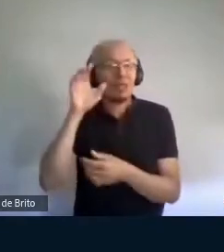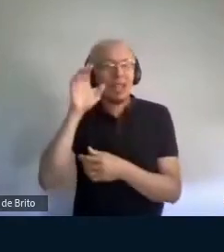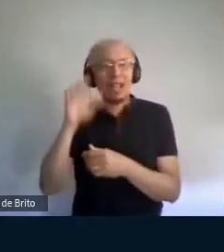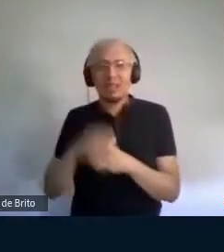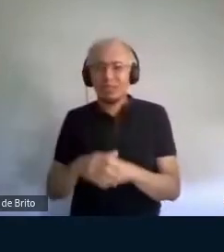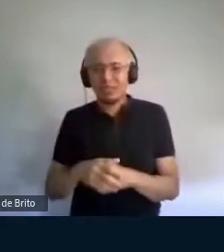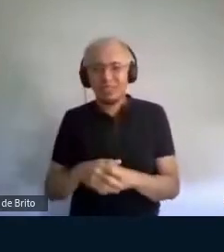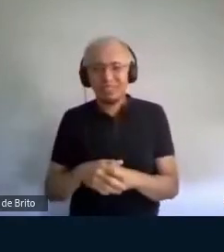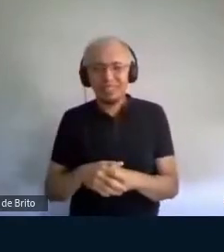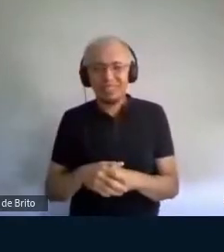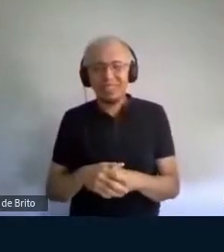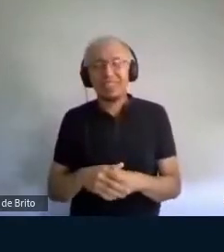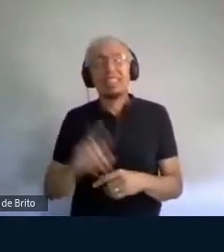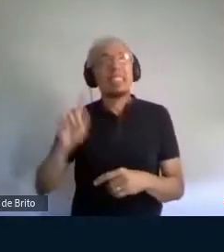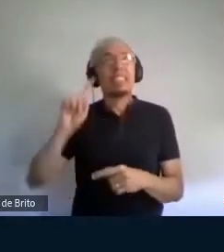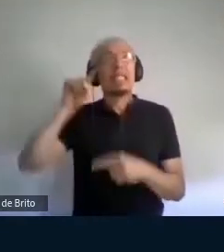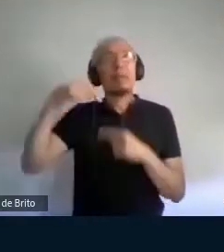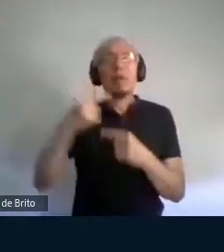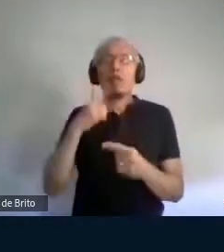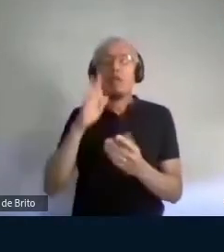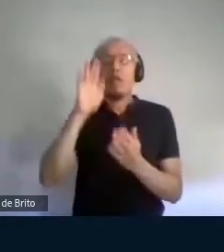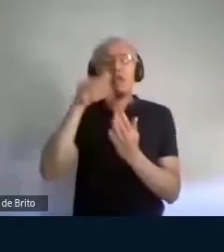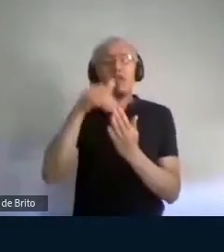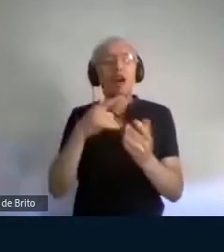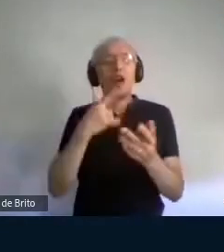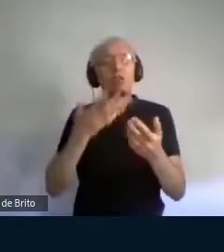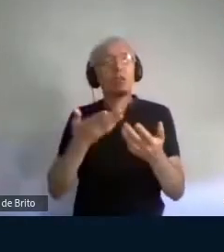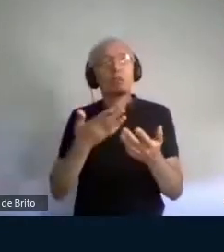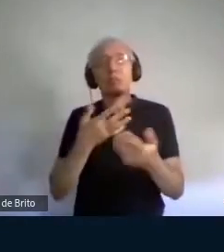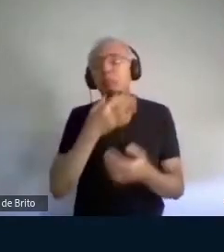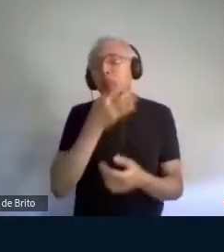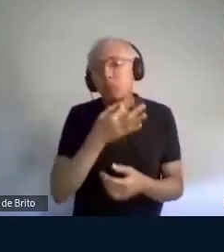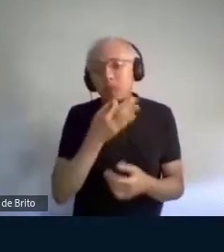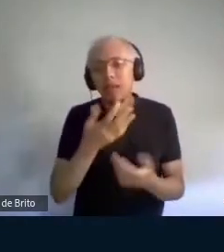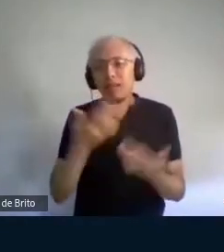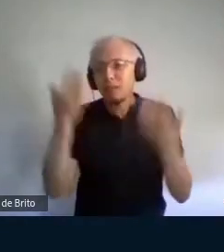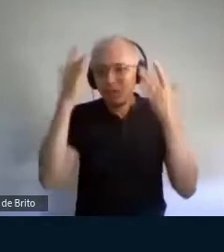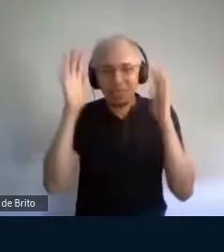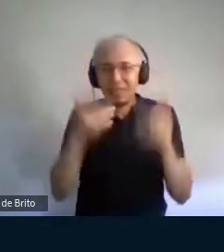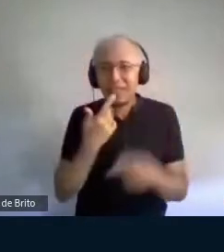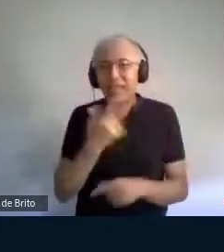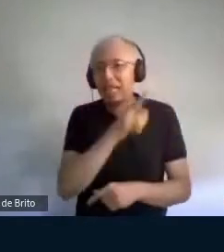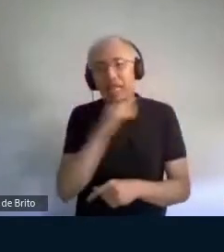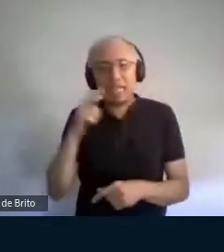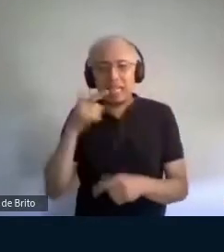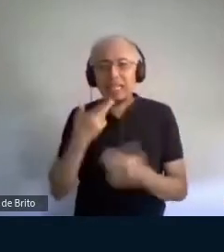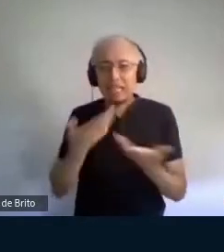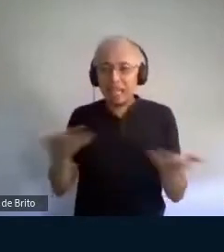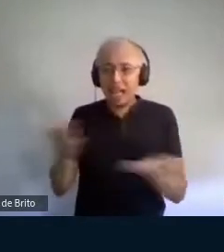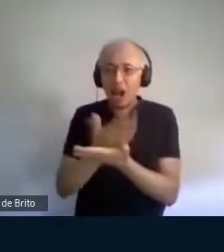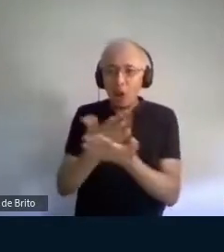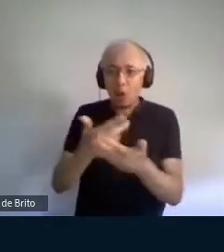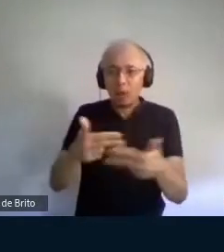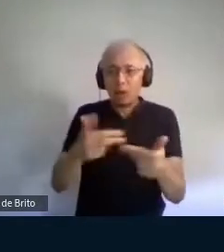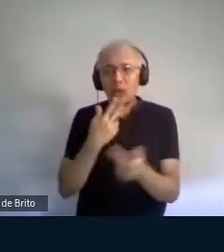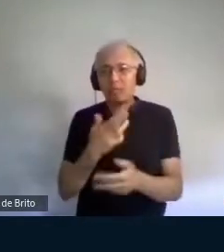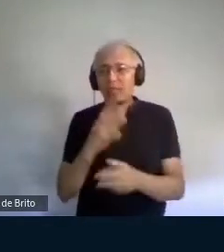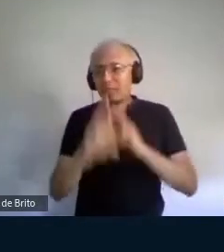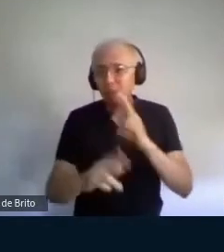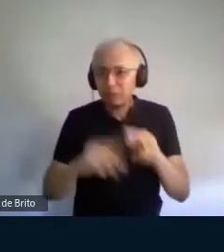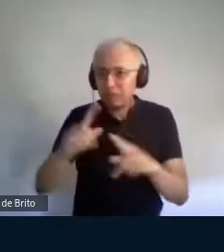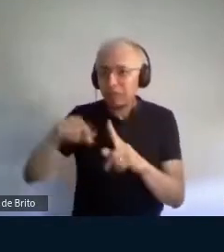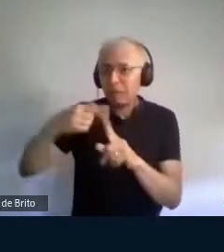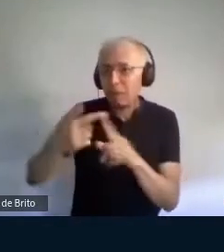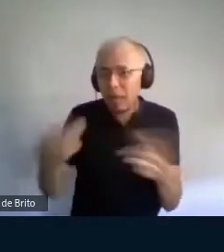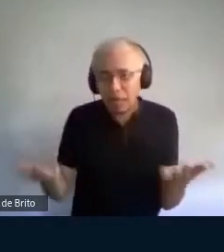Eu vou depois, no final, comentar. Eu não sei se a Lira tem alguma coisa que gostaria de responder além do que